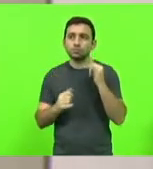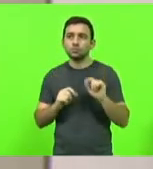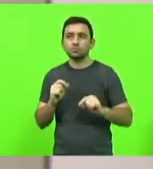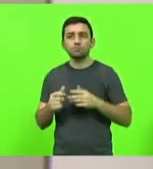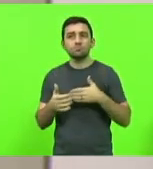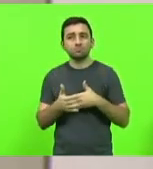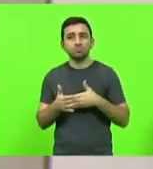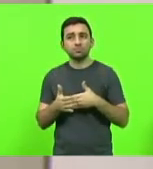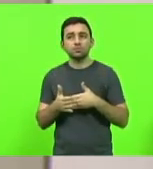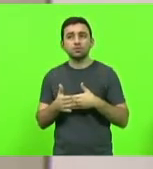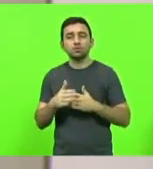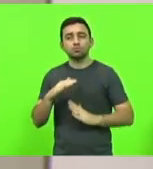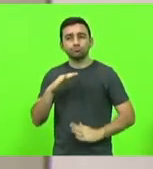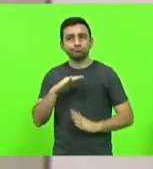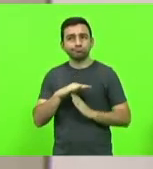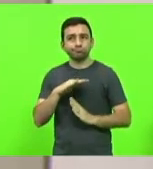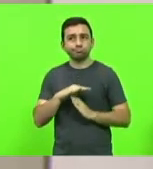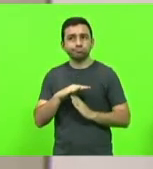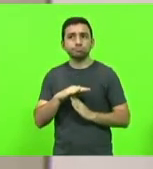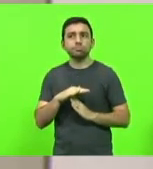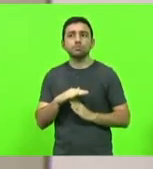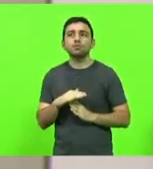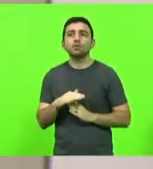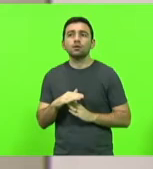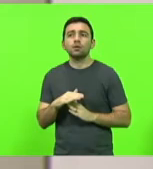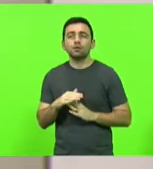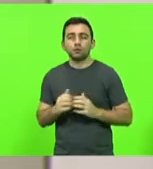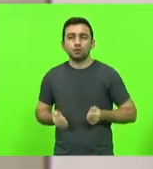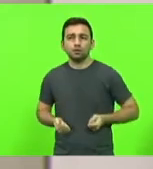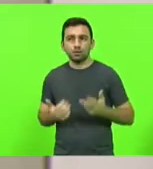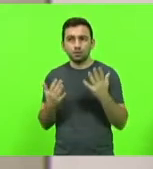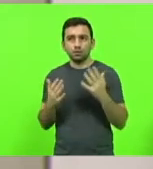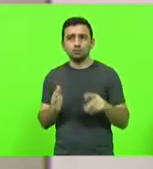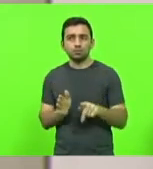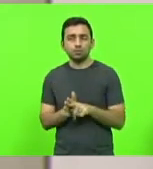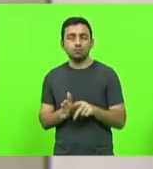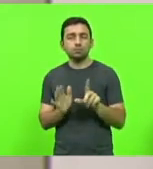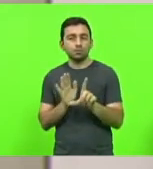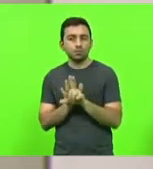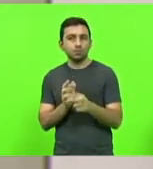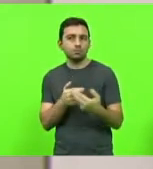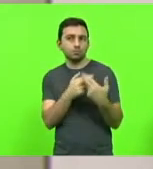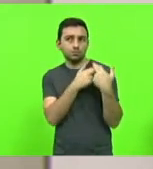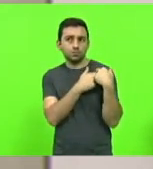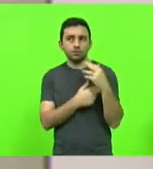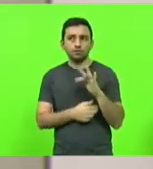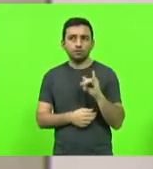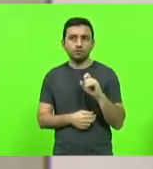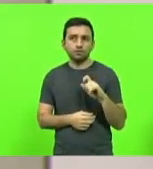impacto nos limites gastos com o pessoal da lei de responsabilidade fiscal de diversas